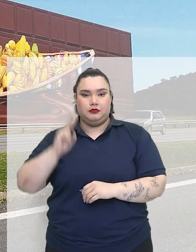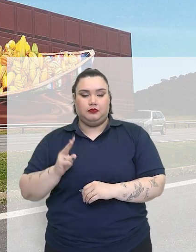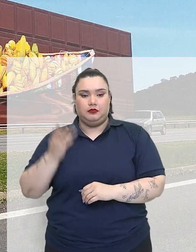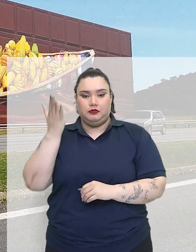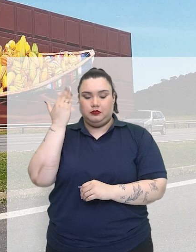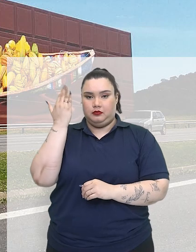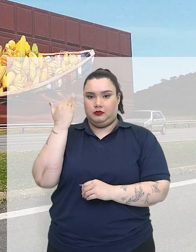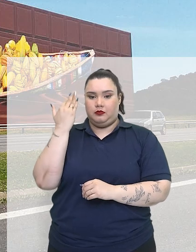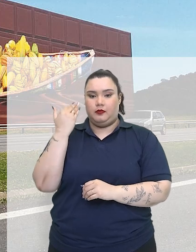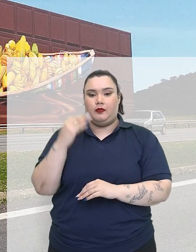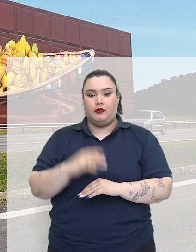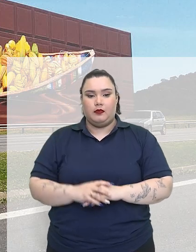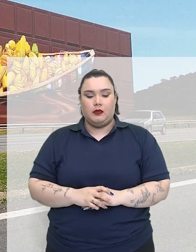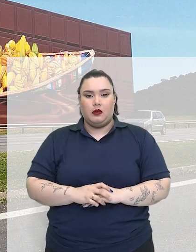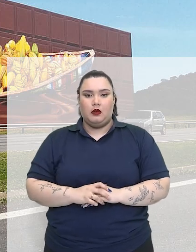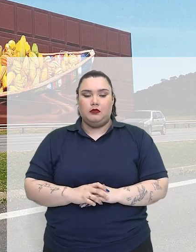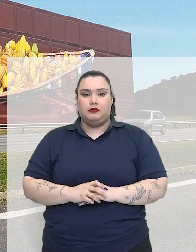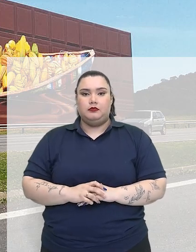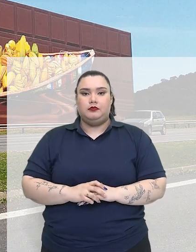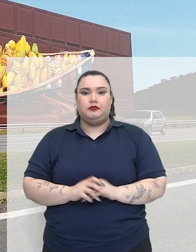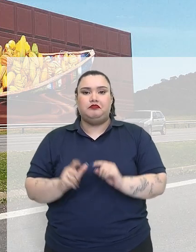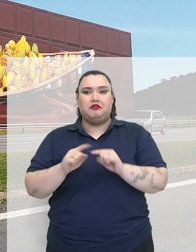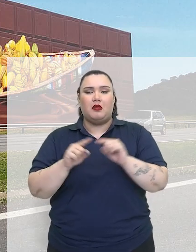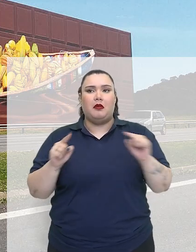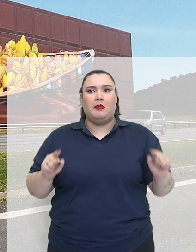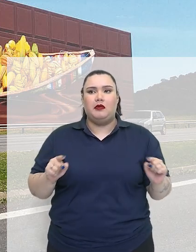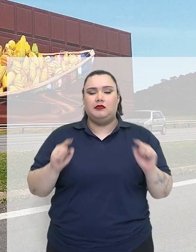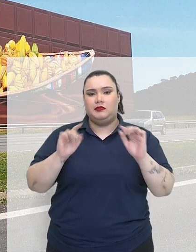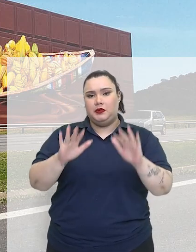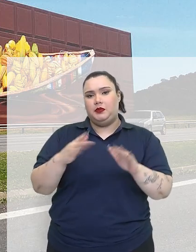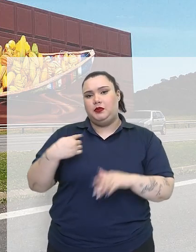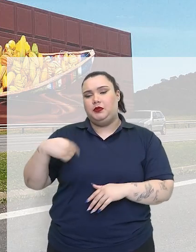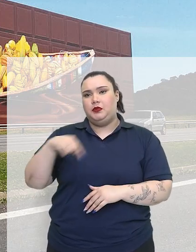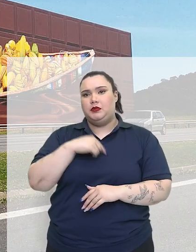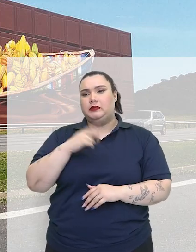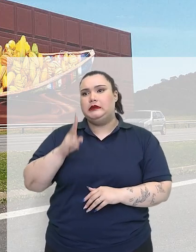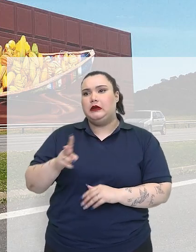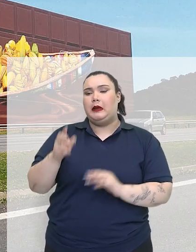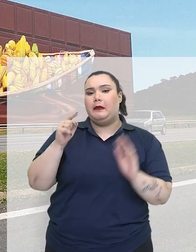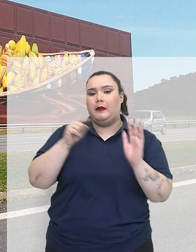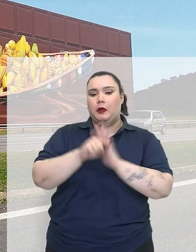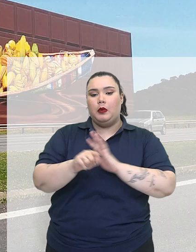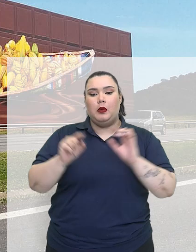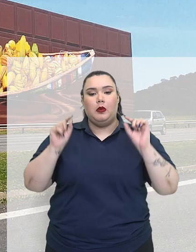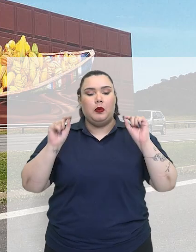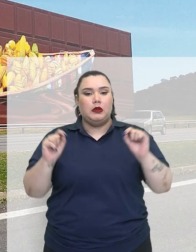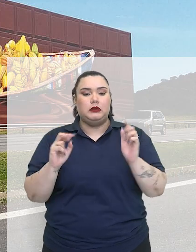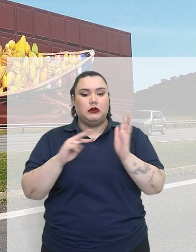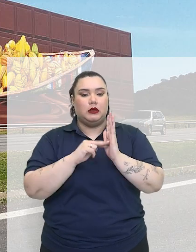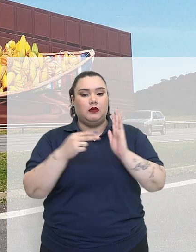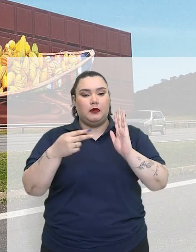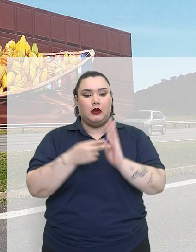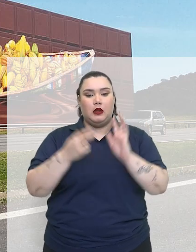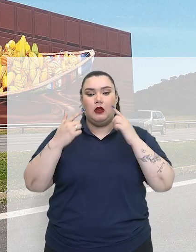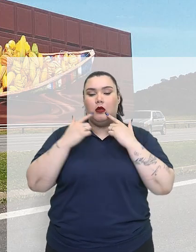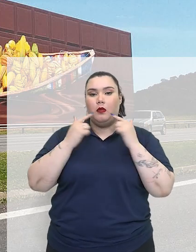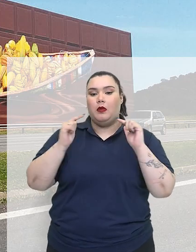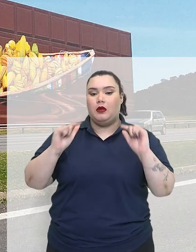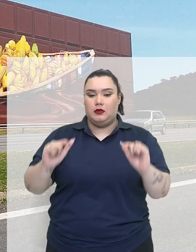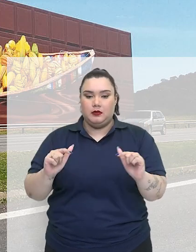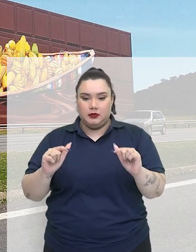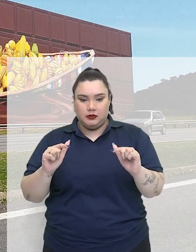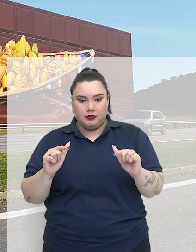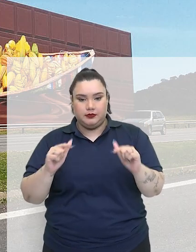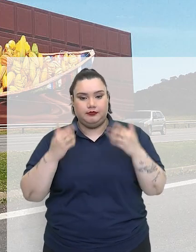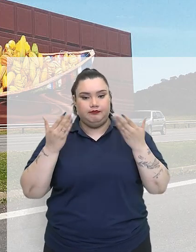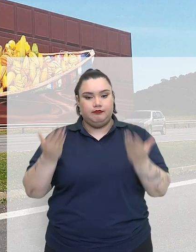do homem ancestral. Mas a gente continua com a pergunta: o que é a linguagem? O que vem